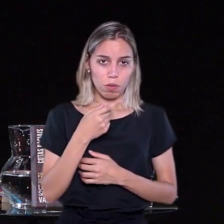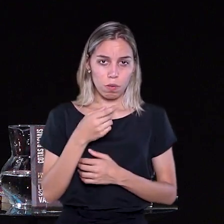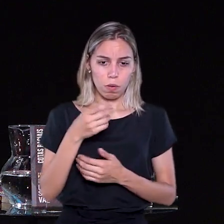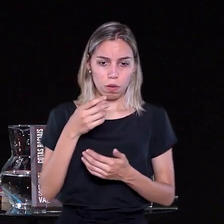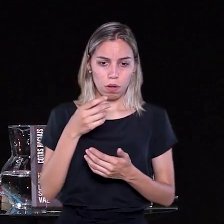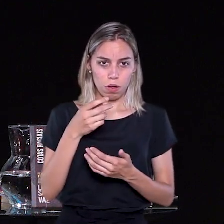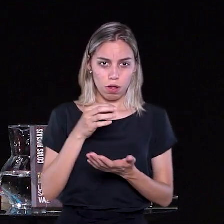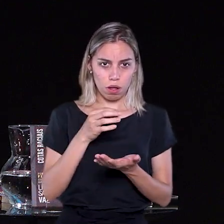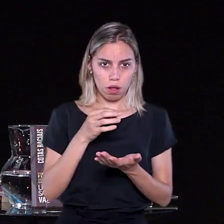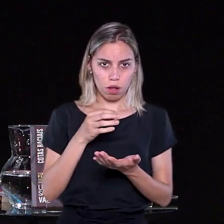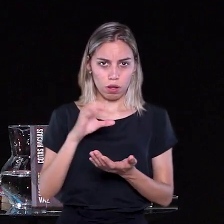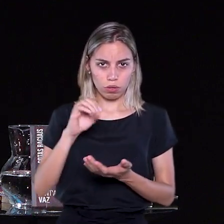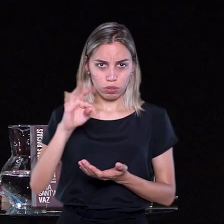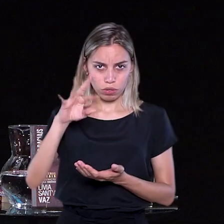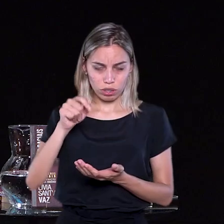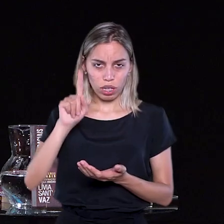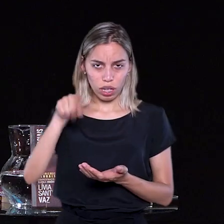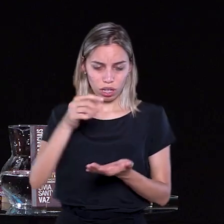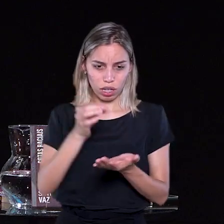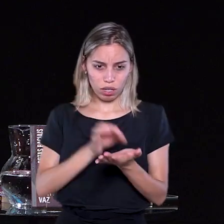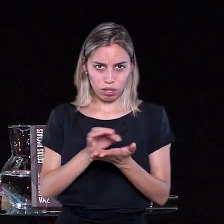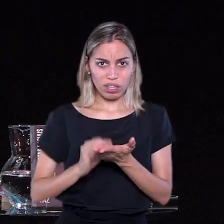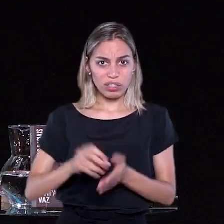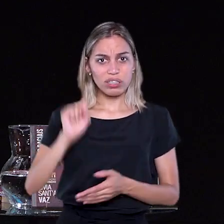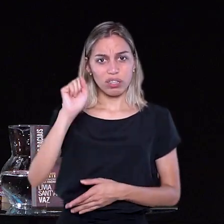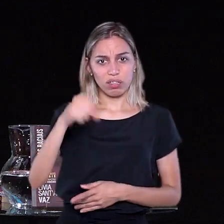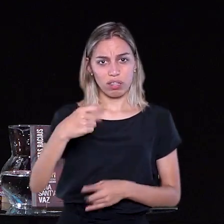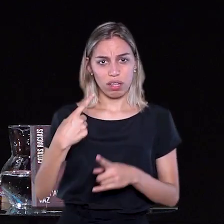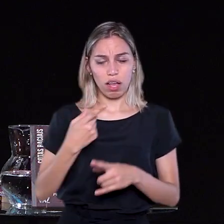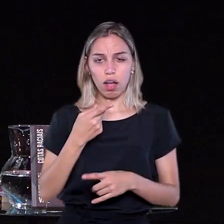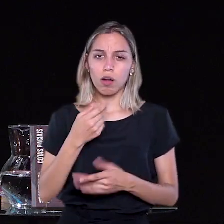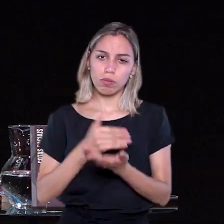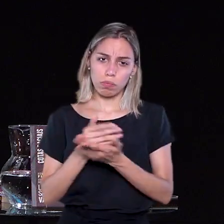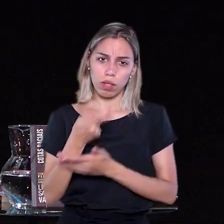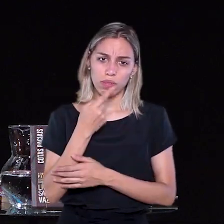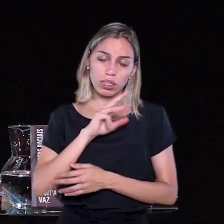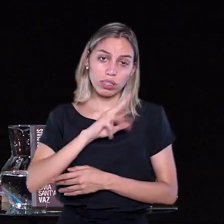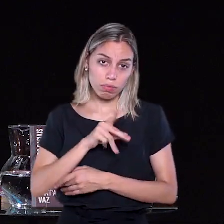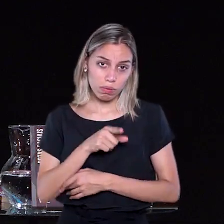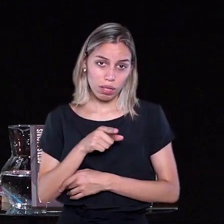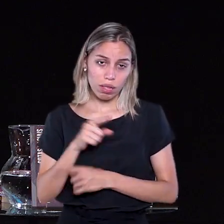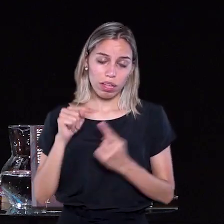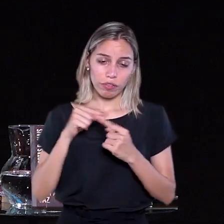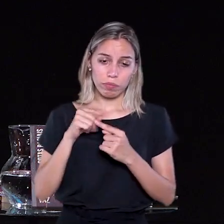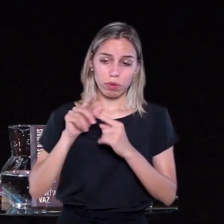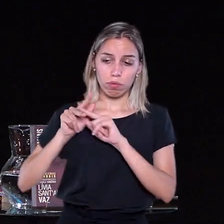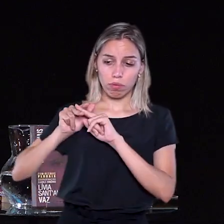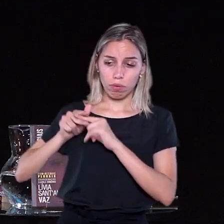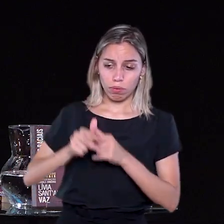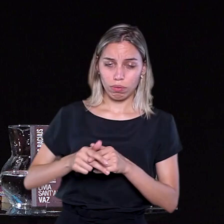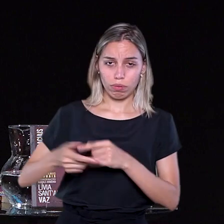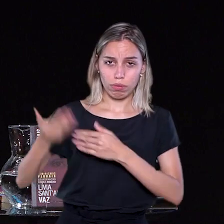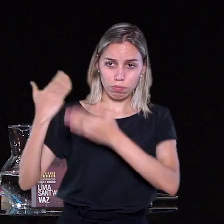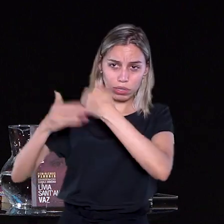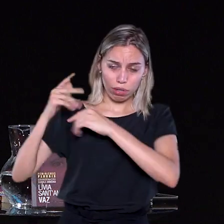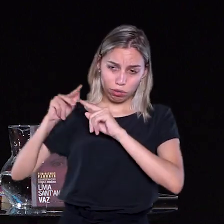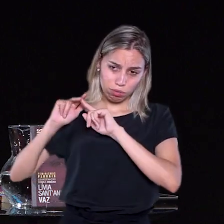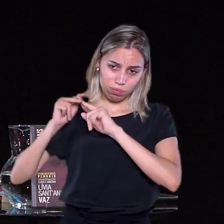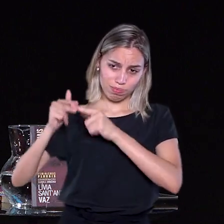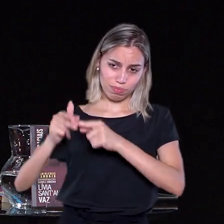esmola, sim. Eu começo dizendo que não é esmola porque são medidas de reparação histórica, e o Brasil tem uma dívida histórica